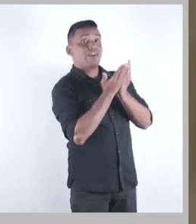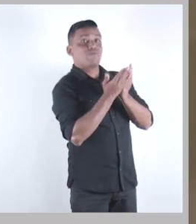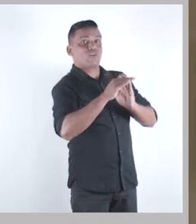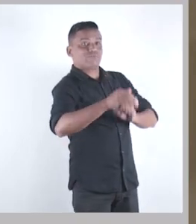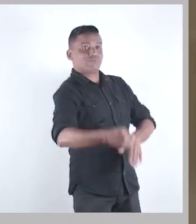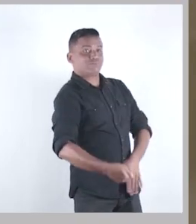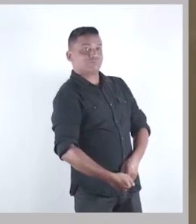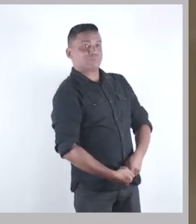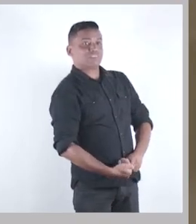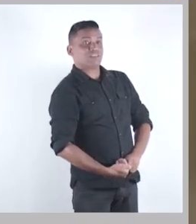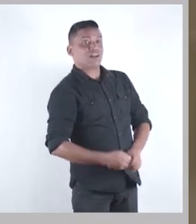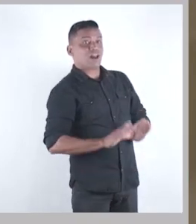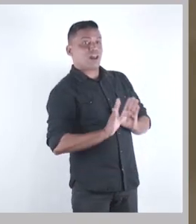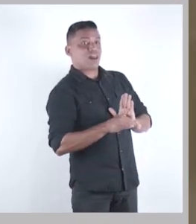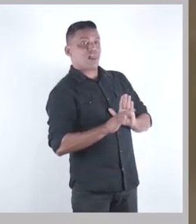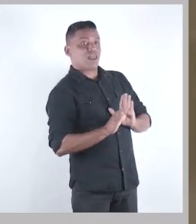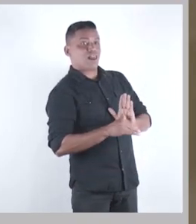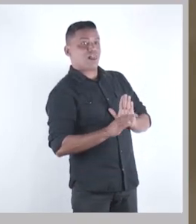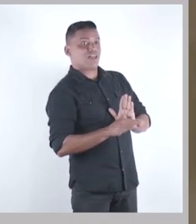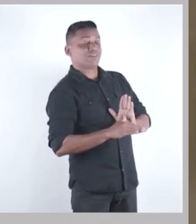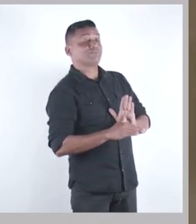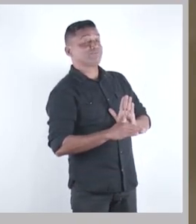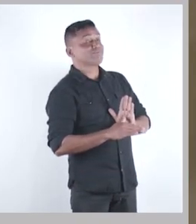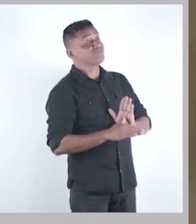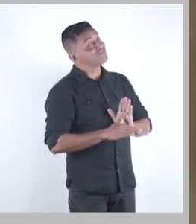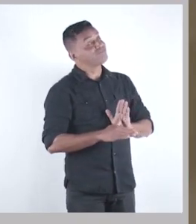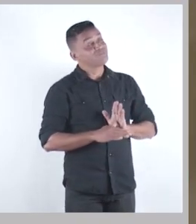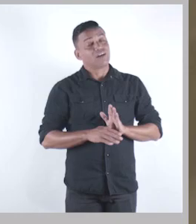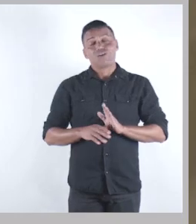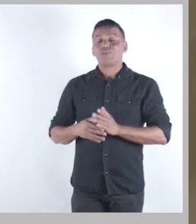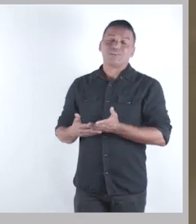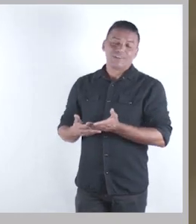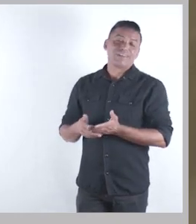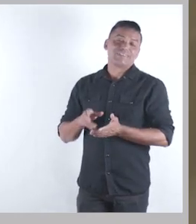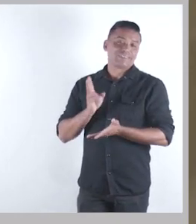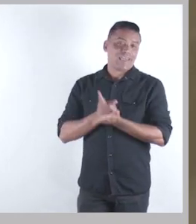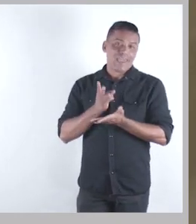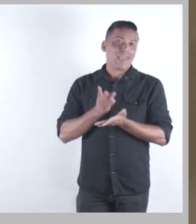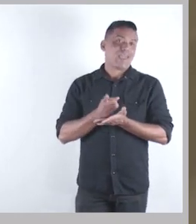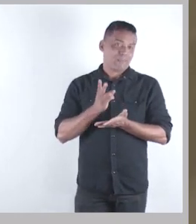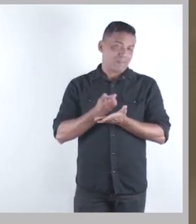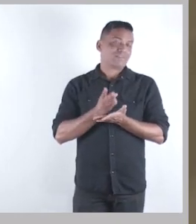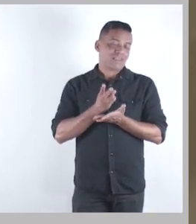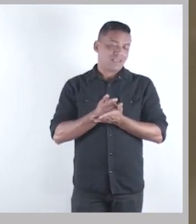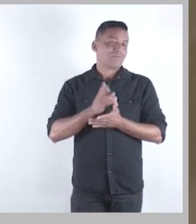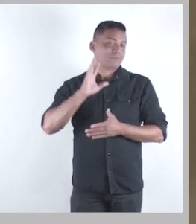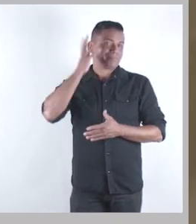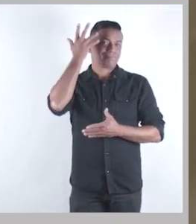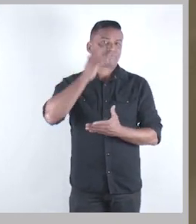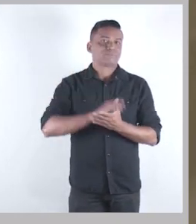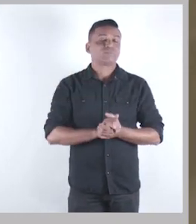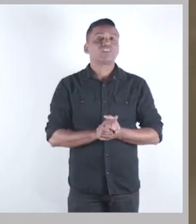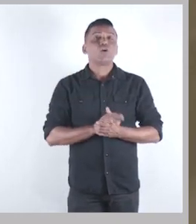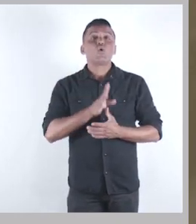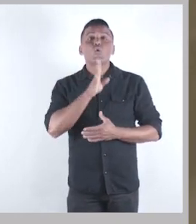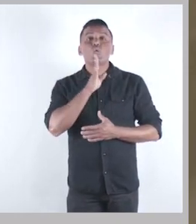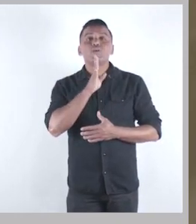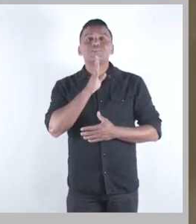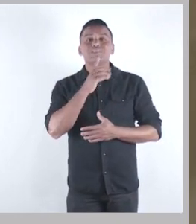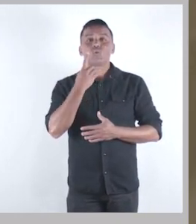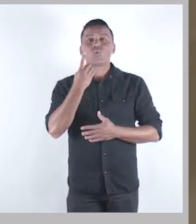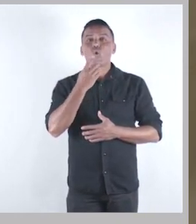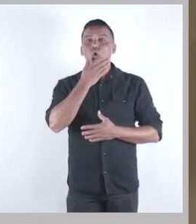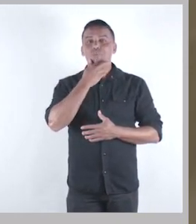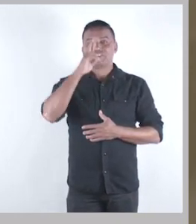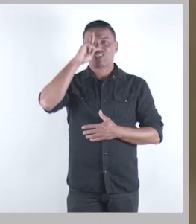A gente roubava livros. Isso era uma coisa quase frequente. Agora, interessante, nós conhecemos um dos donos, e